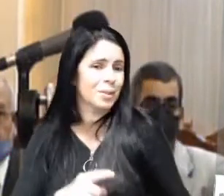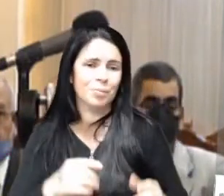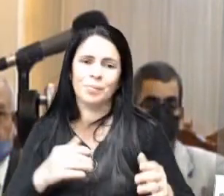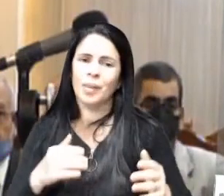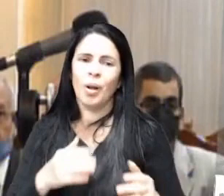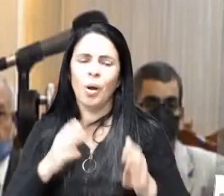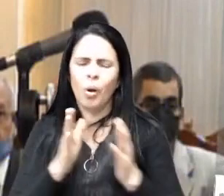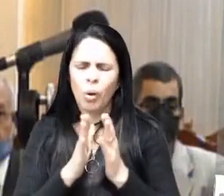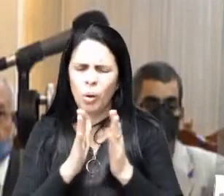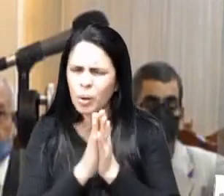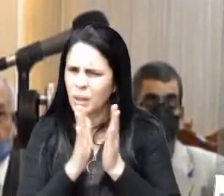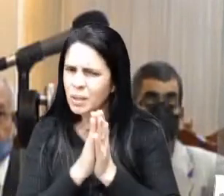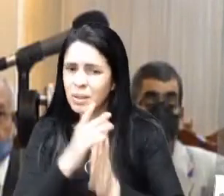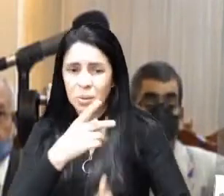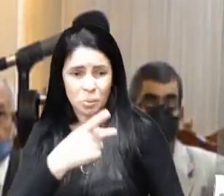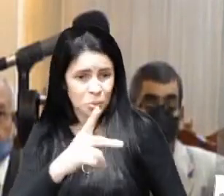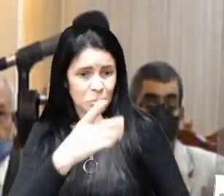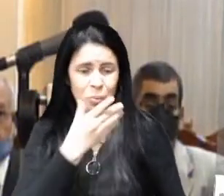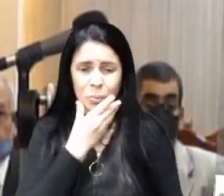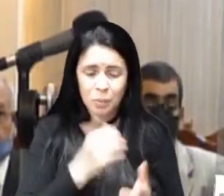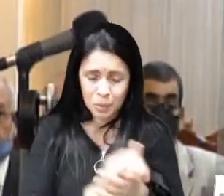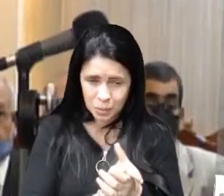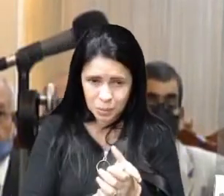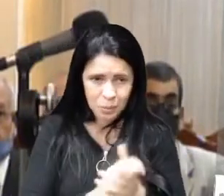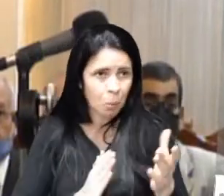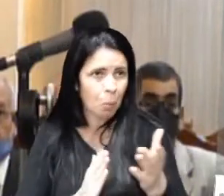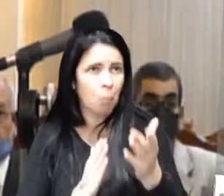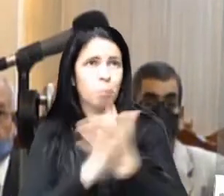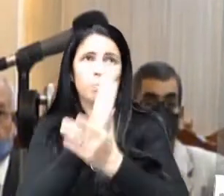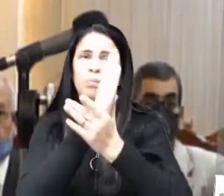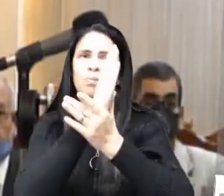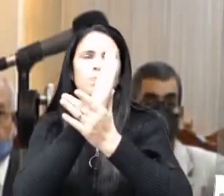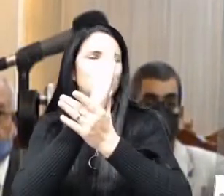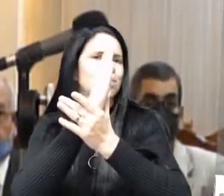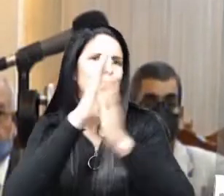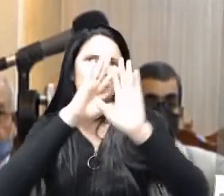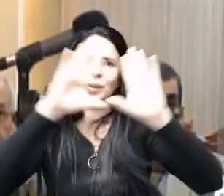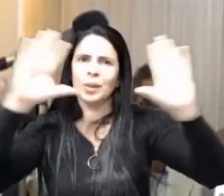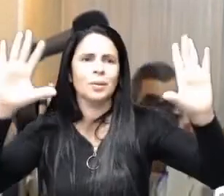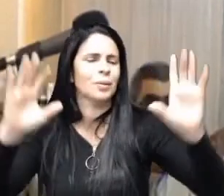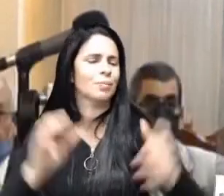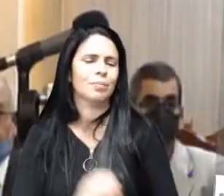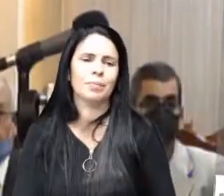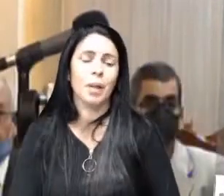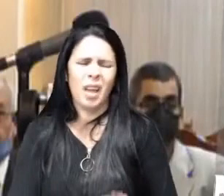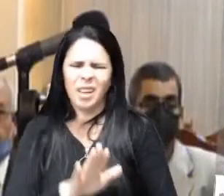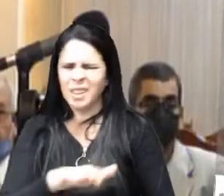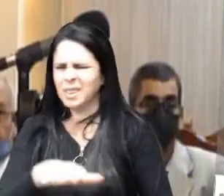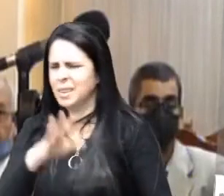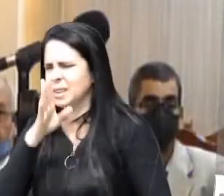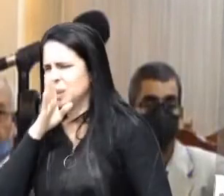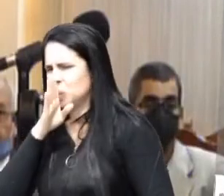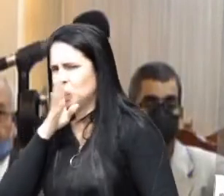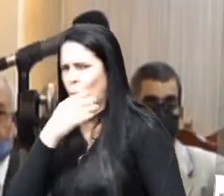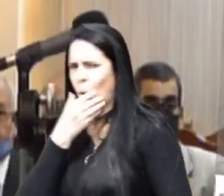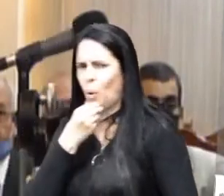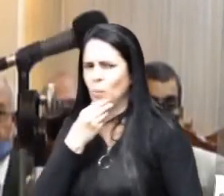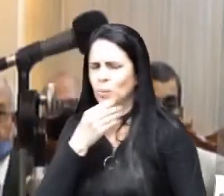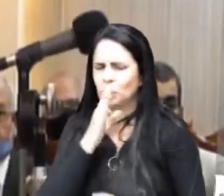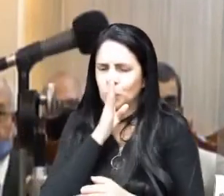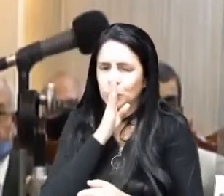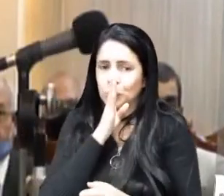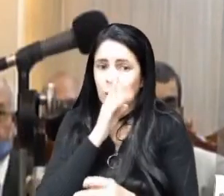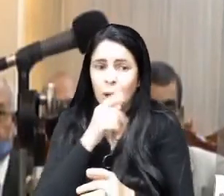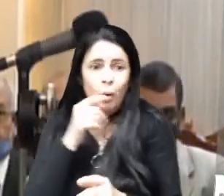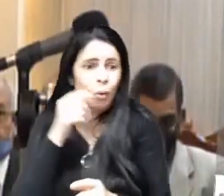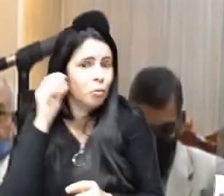Eita, os homens agora fizeram silêncio. Eu não vi nenhum tchó, irmãos. Vamos lá, 1